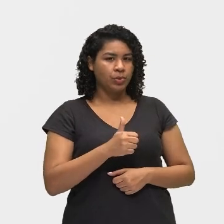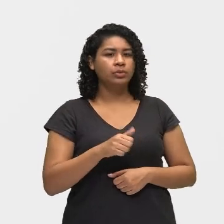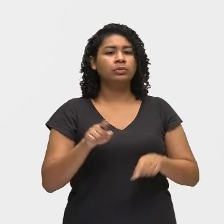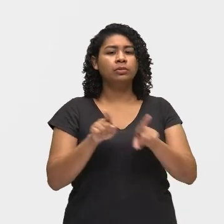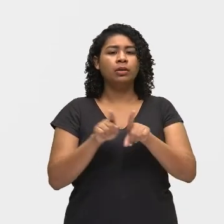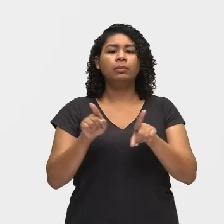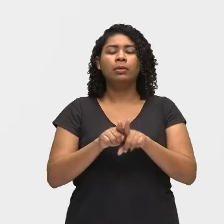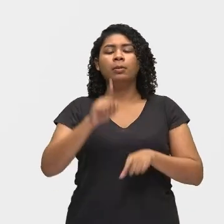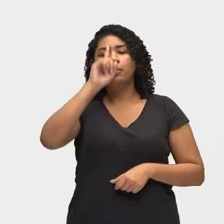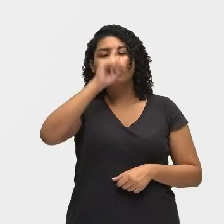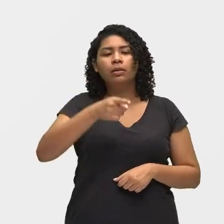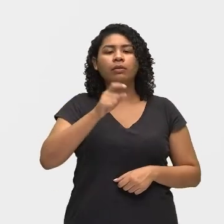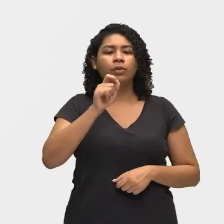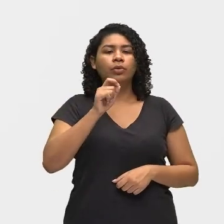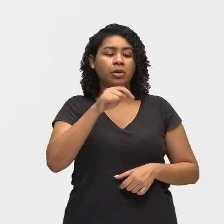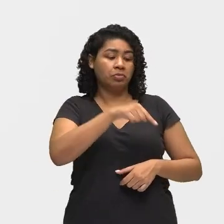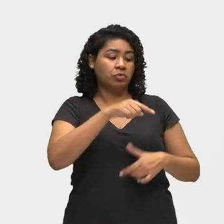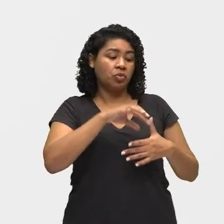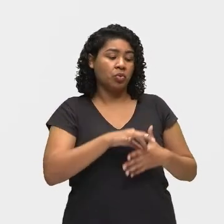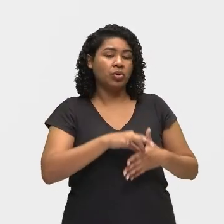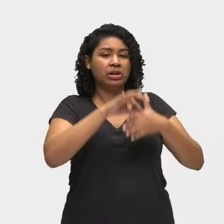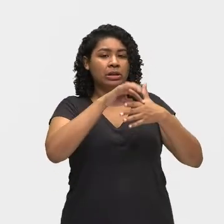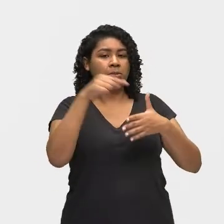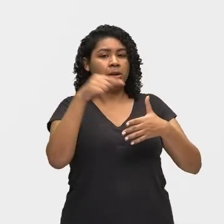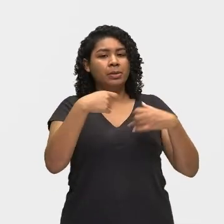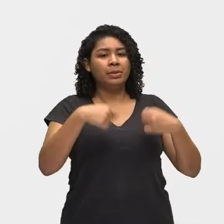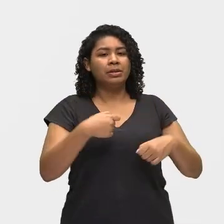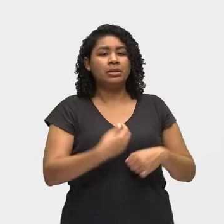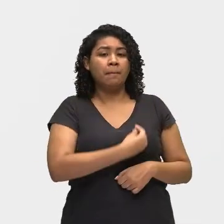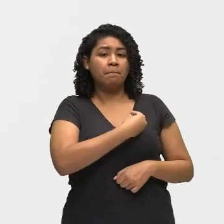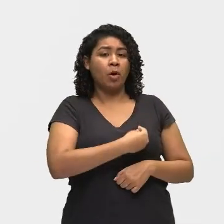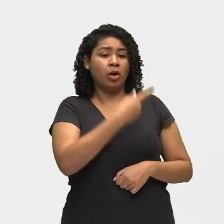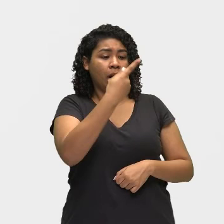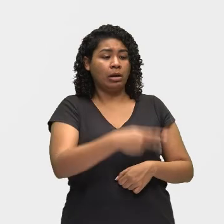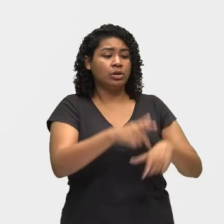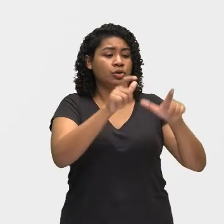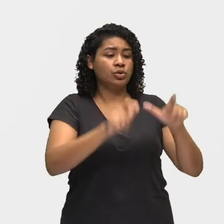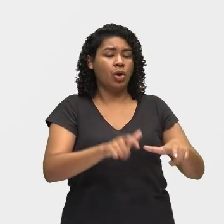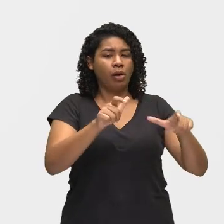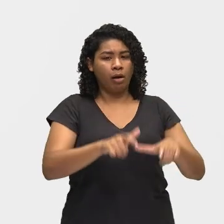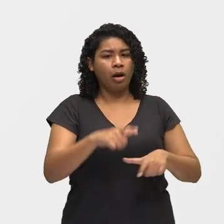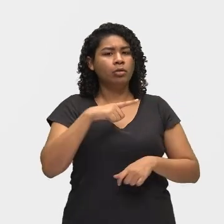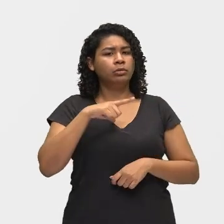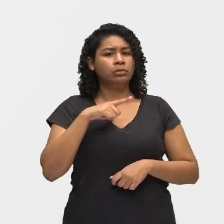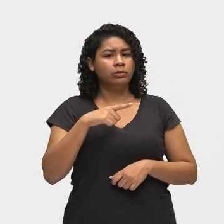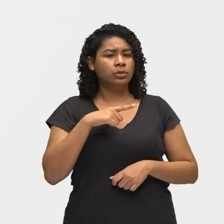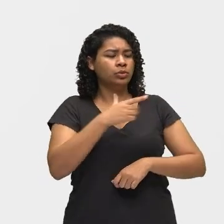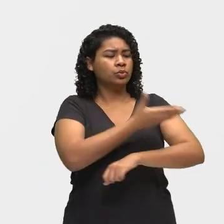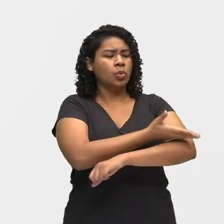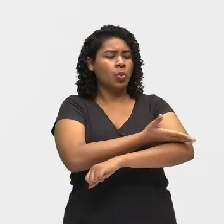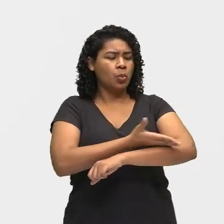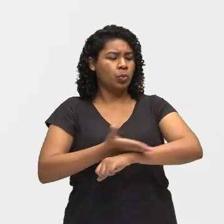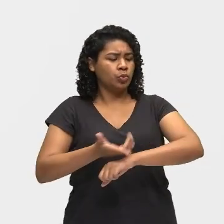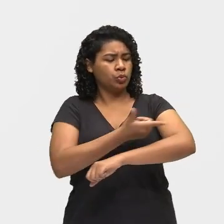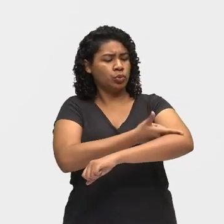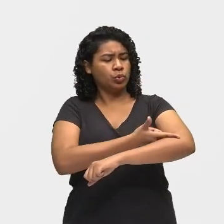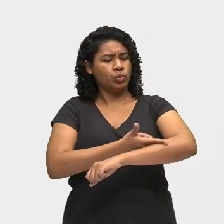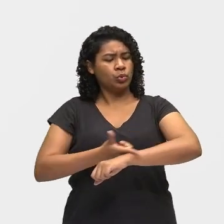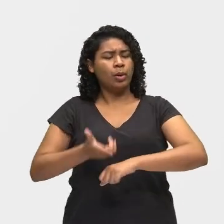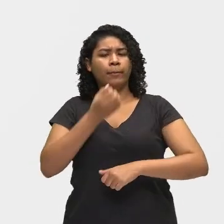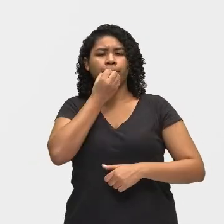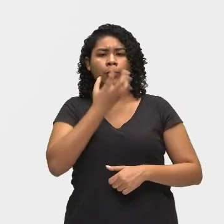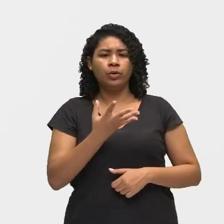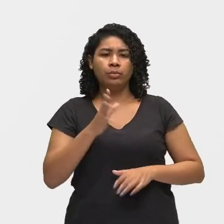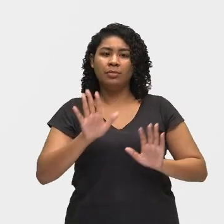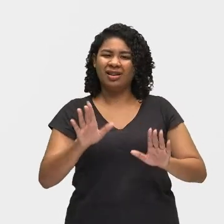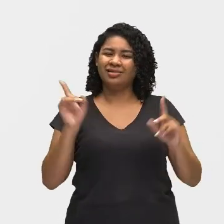estabelecia que o capitão de aldeia deveria ser um morador colono de bons costumes, o que certamente era bem difícil de